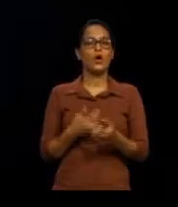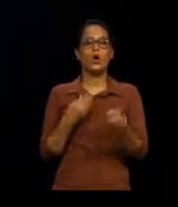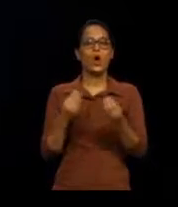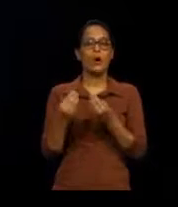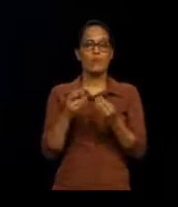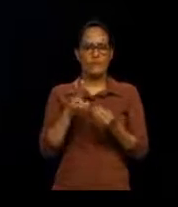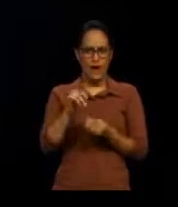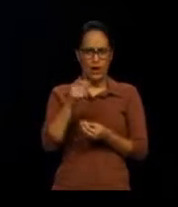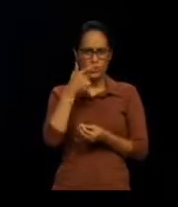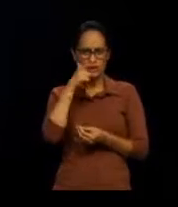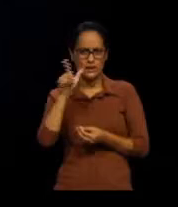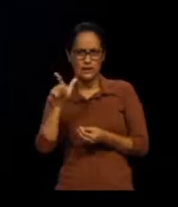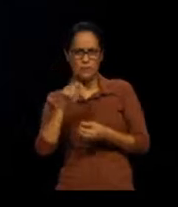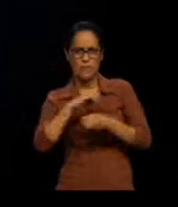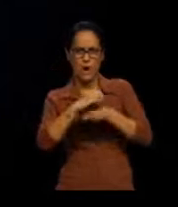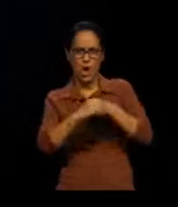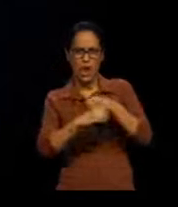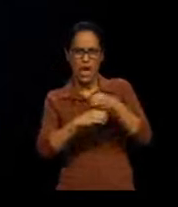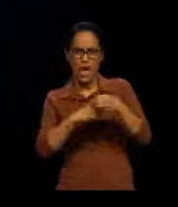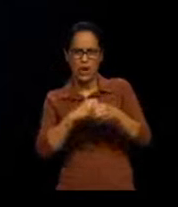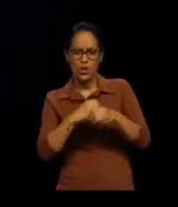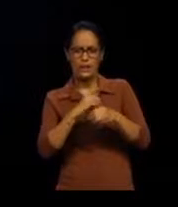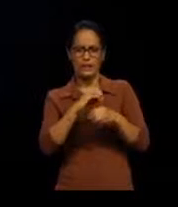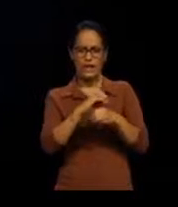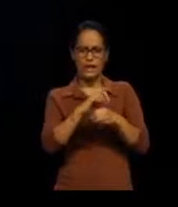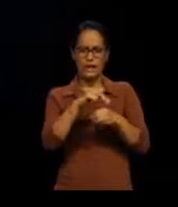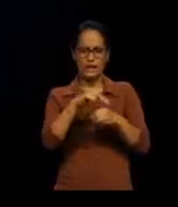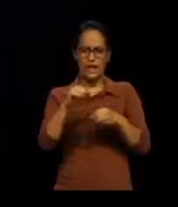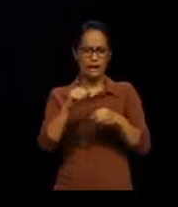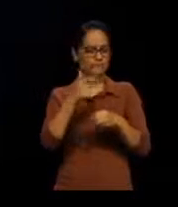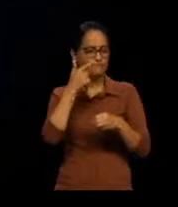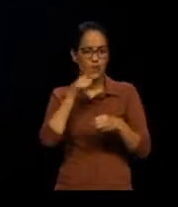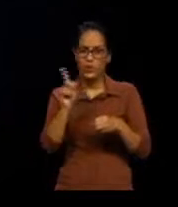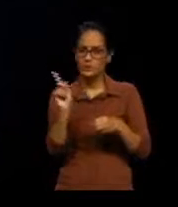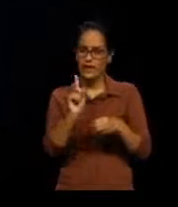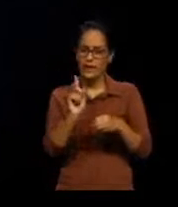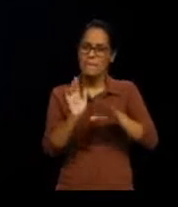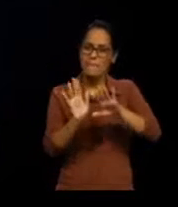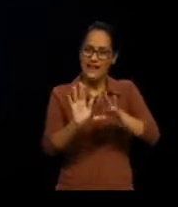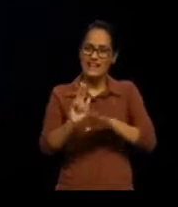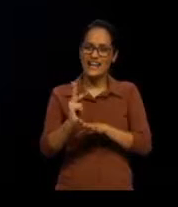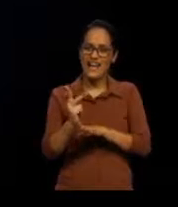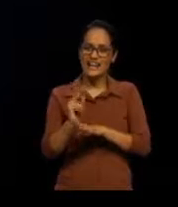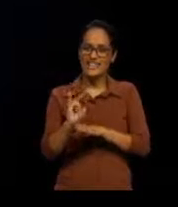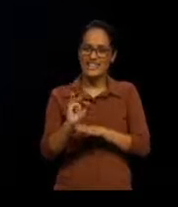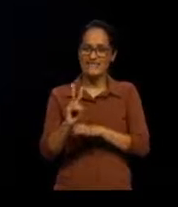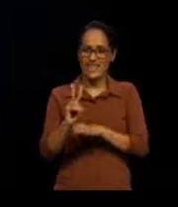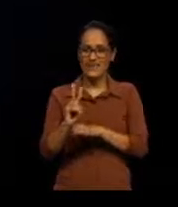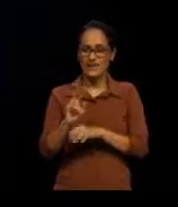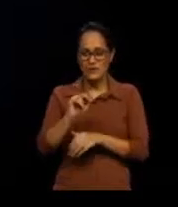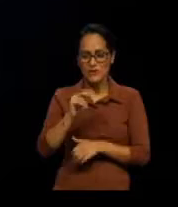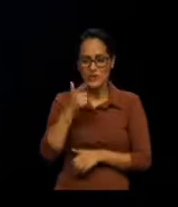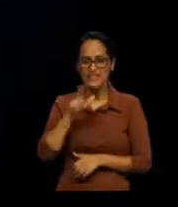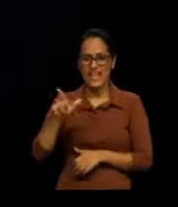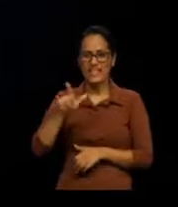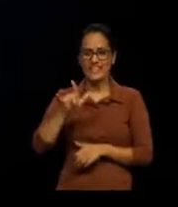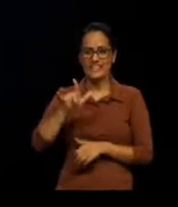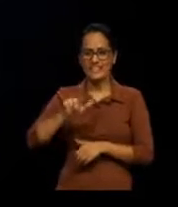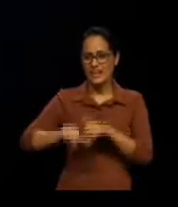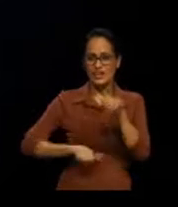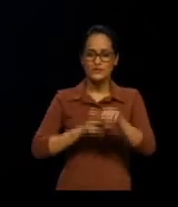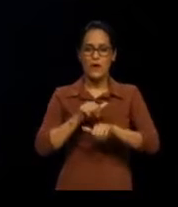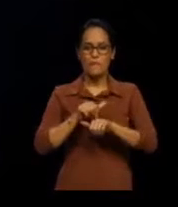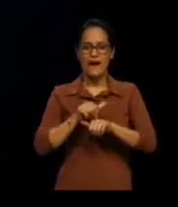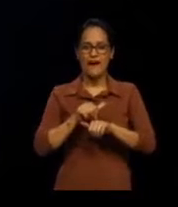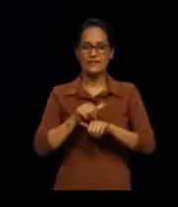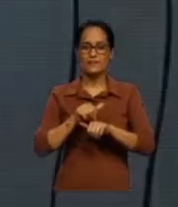fazer moléculas de DNA. Só que o HIV vai. Por isso que ele é um vírus tão especial. Ele tem